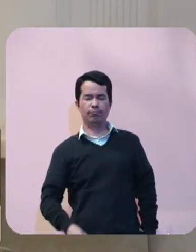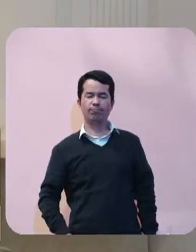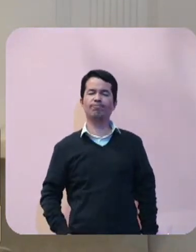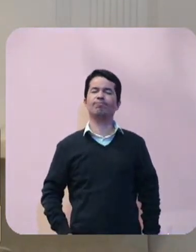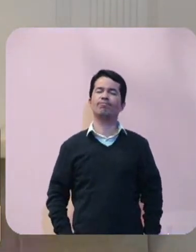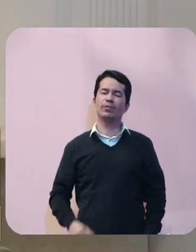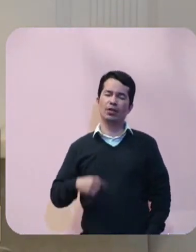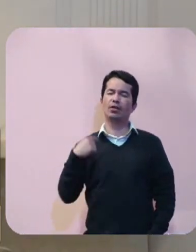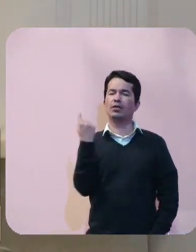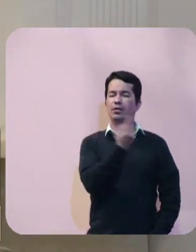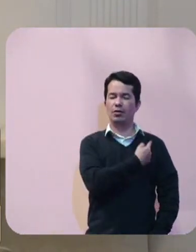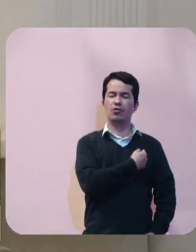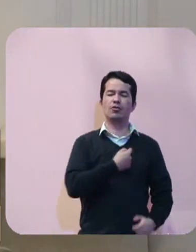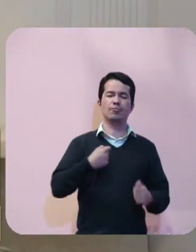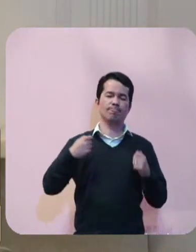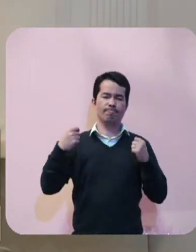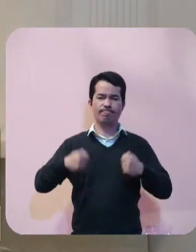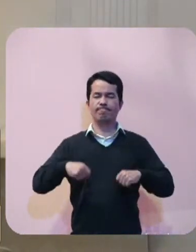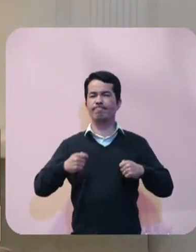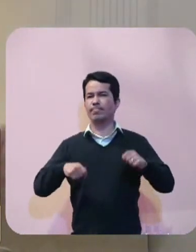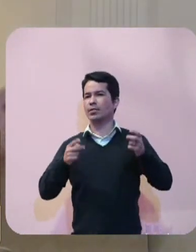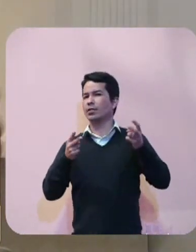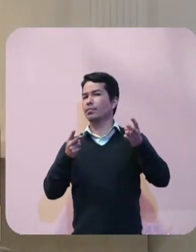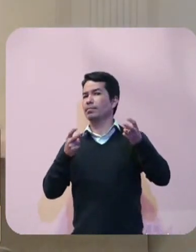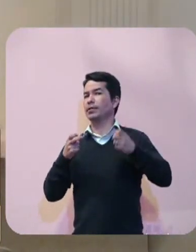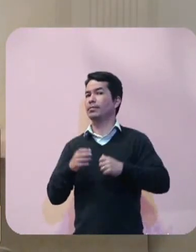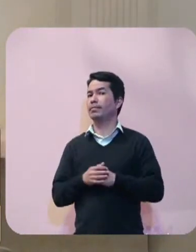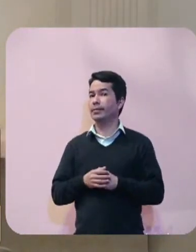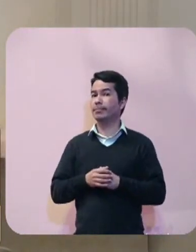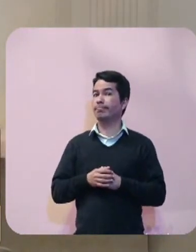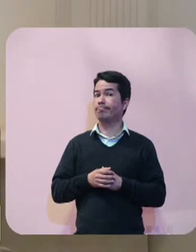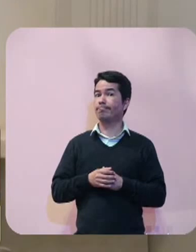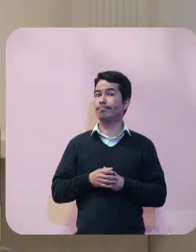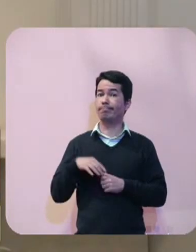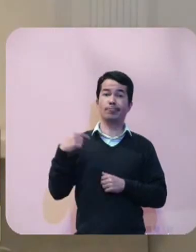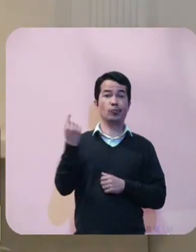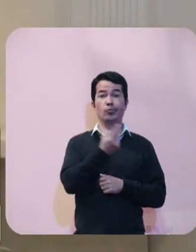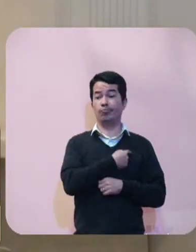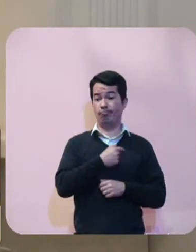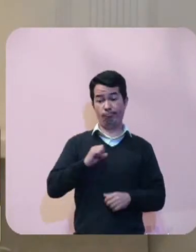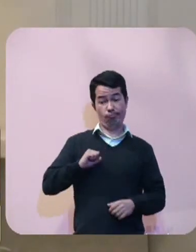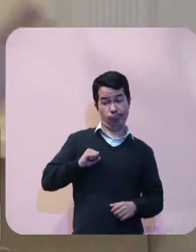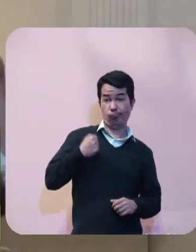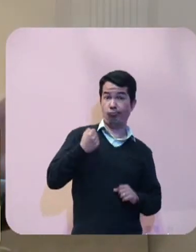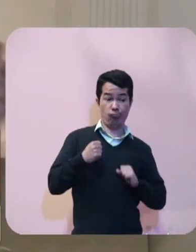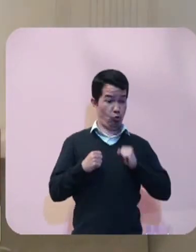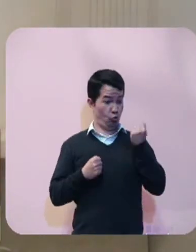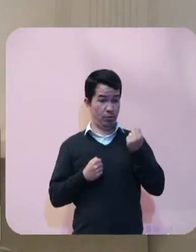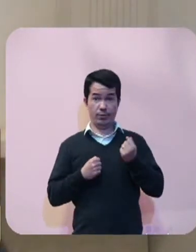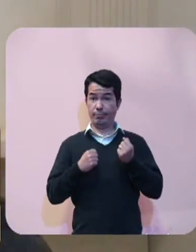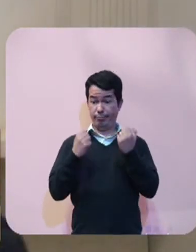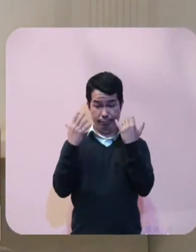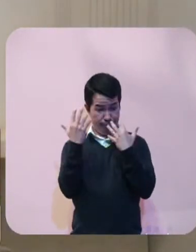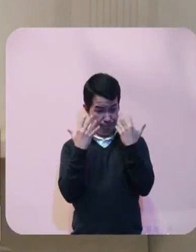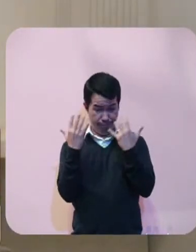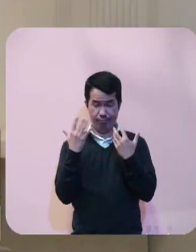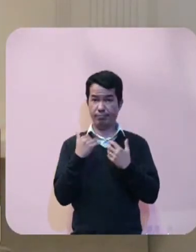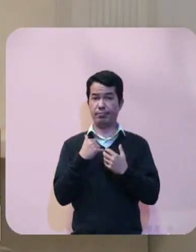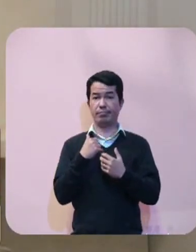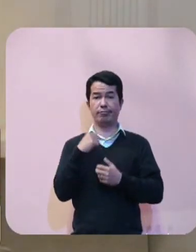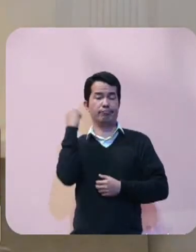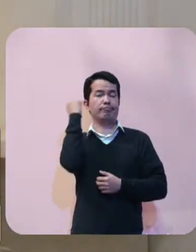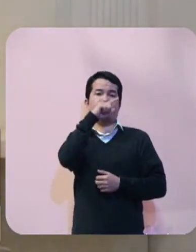todo pai logo vai perceber é sua impotência. Ah, querido, a impotência de um pai é muito